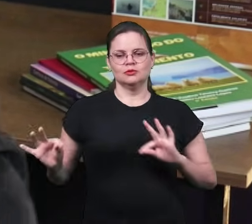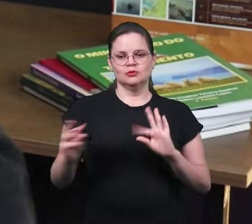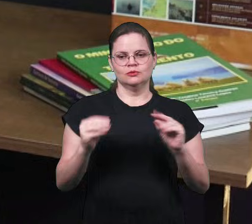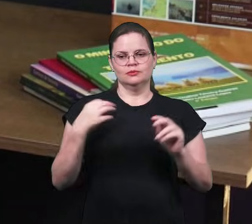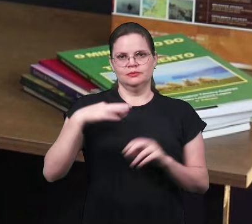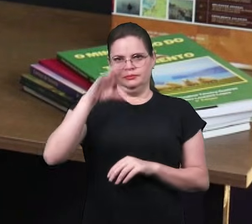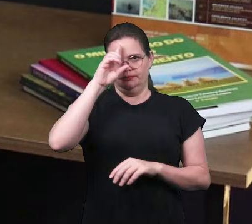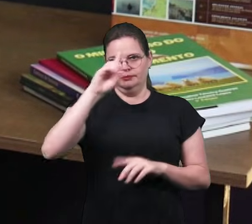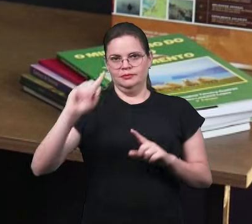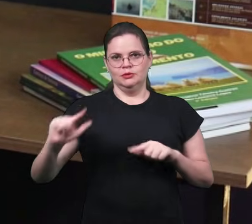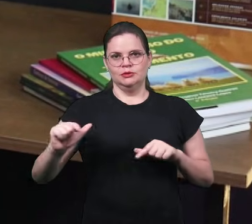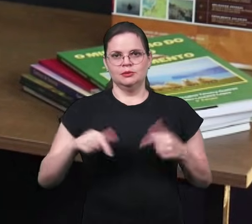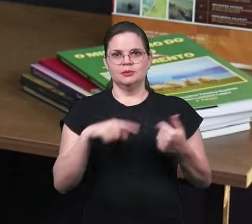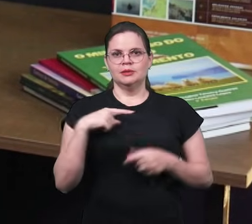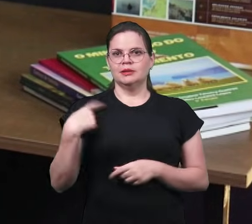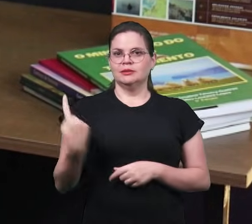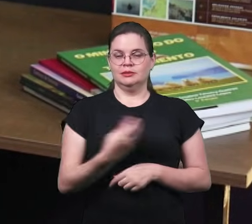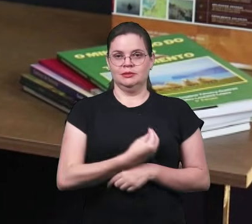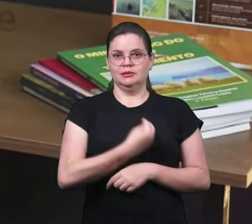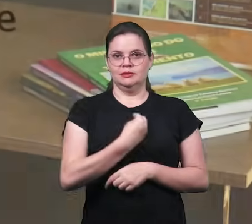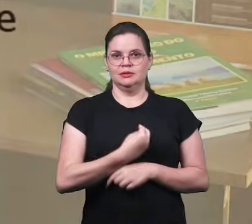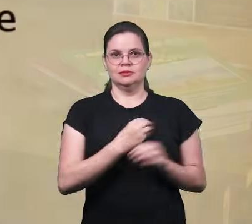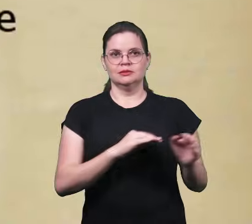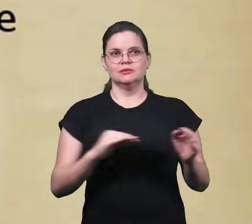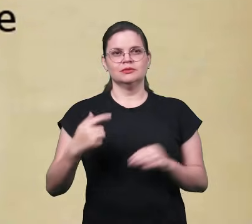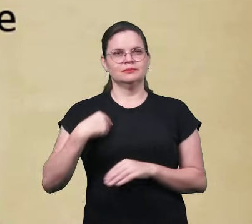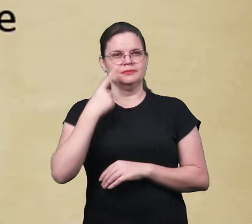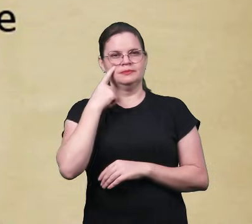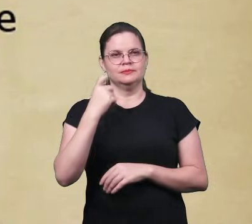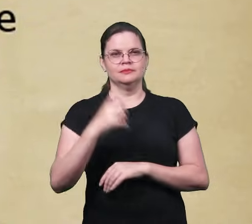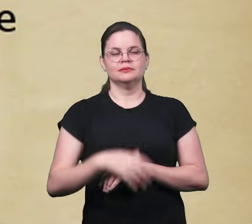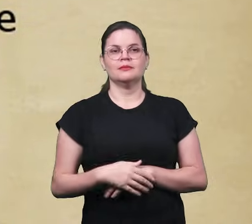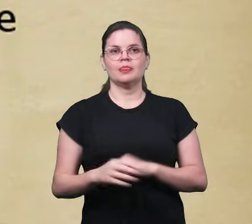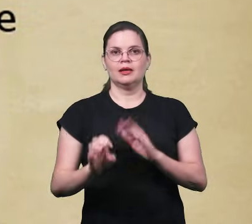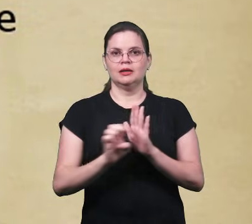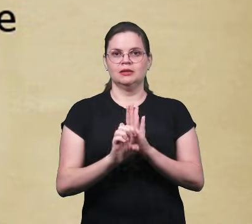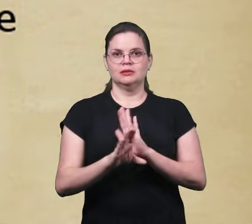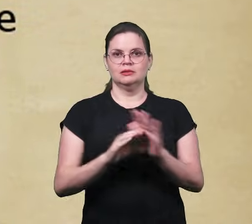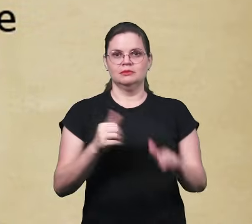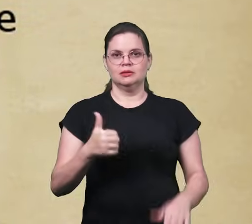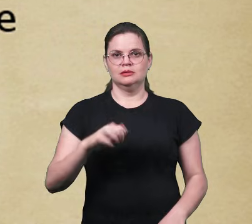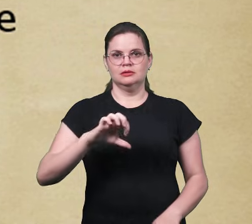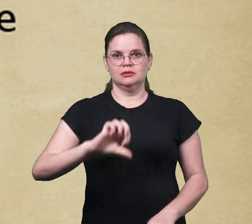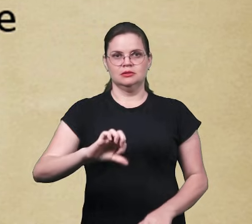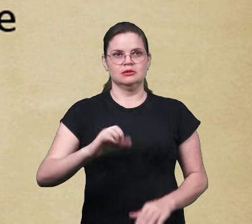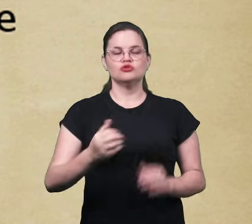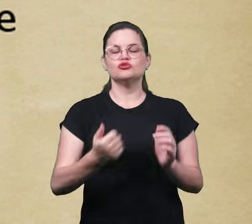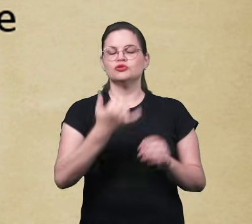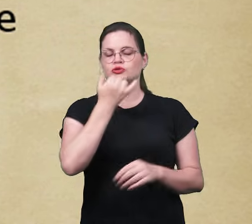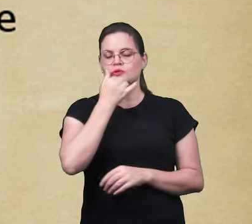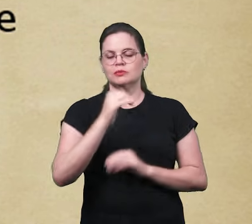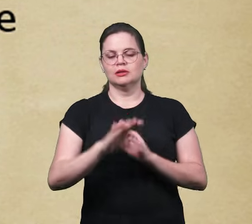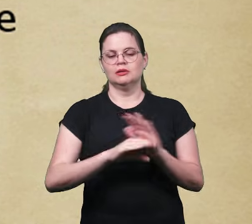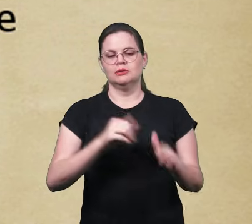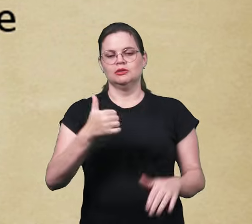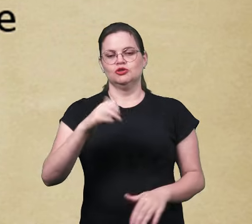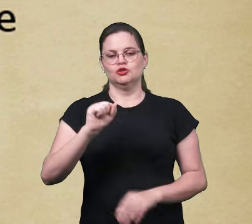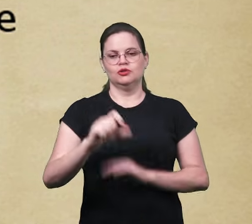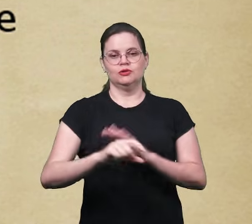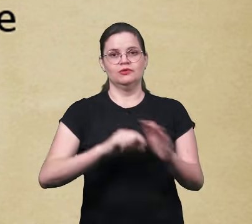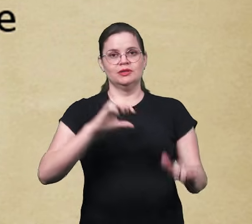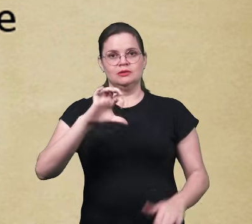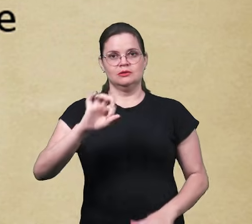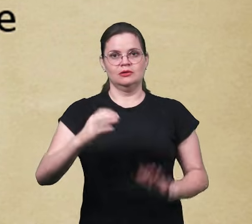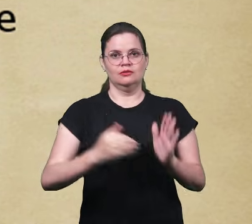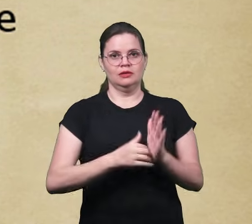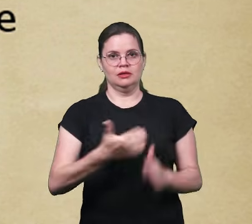vida. Interessante, pastor Roberto, que o texto diz assim, em Êxodo 18, versos 9 e 10, e alegrou-se